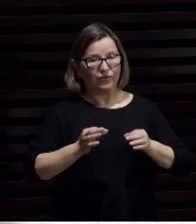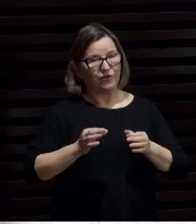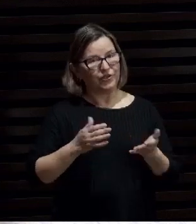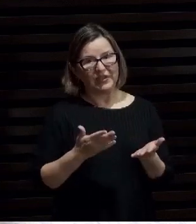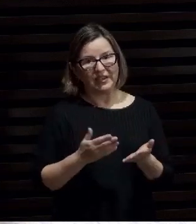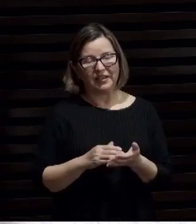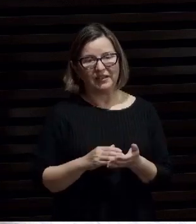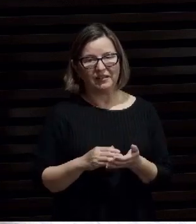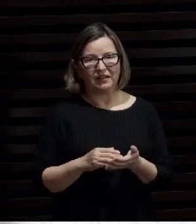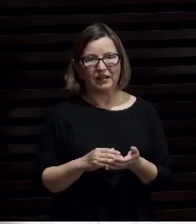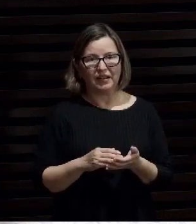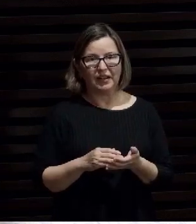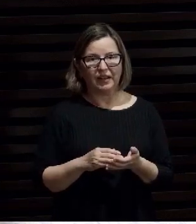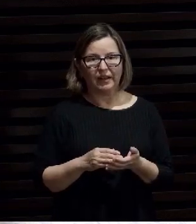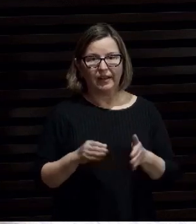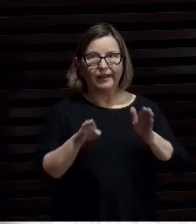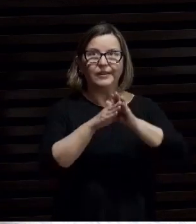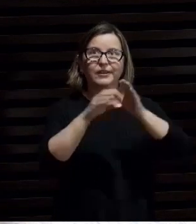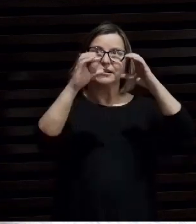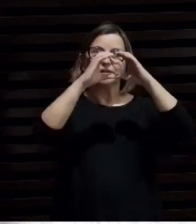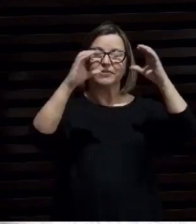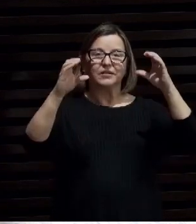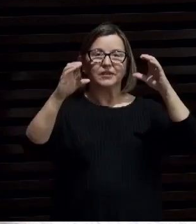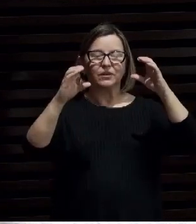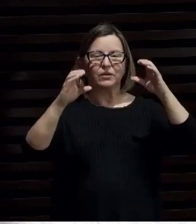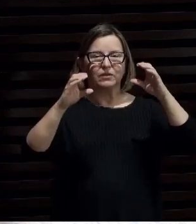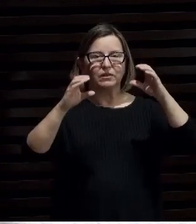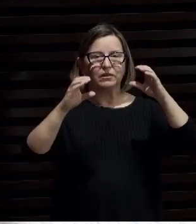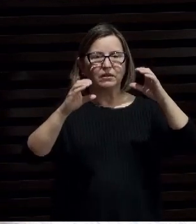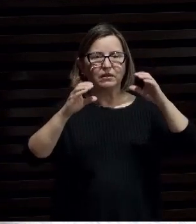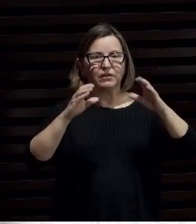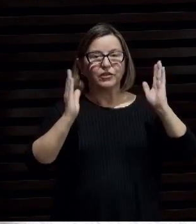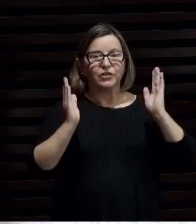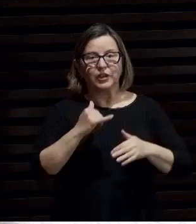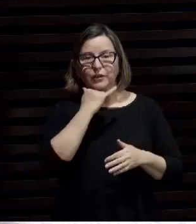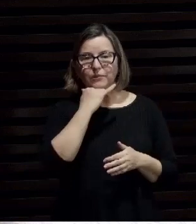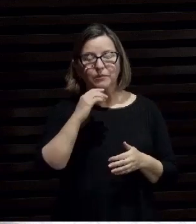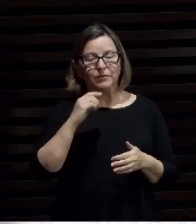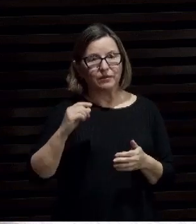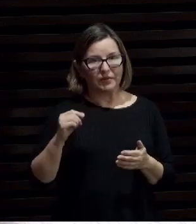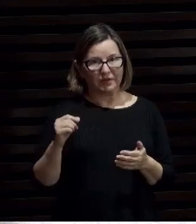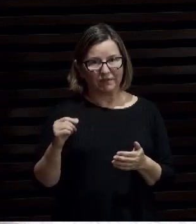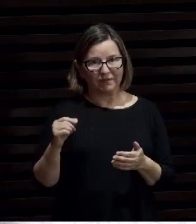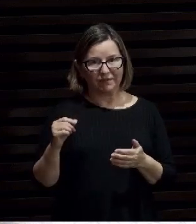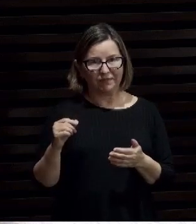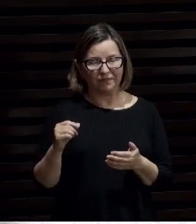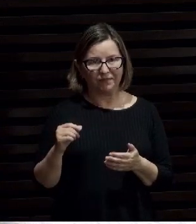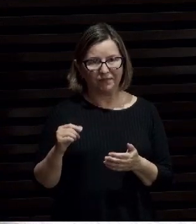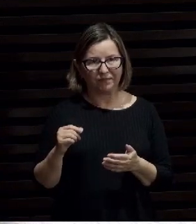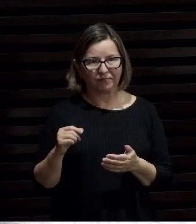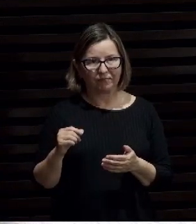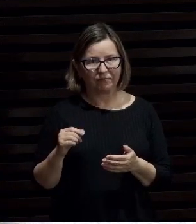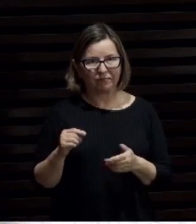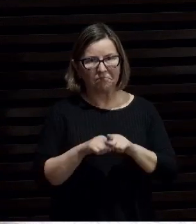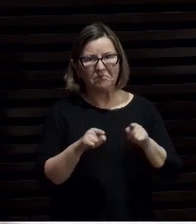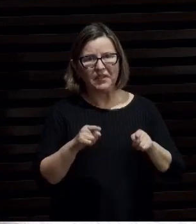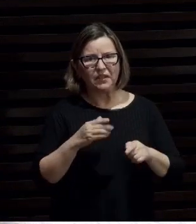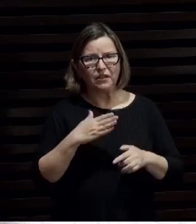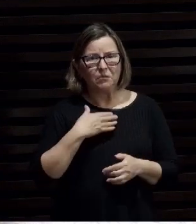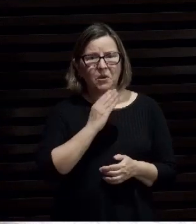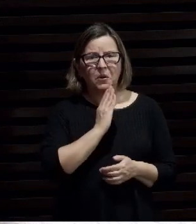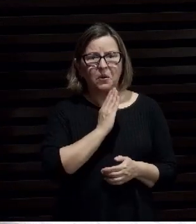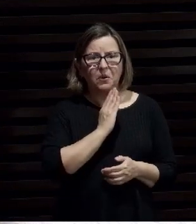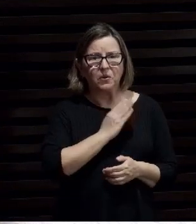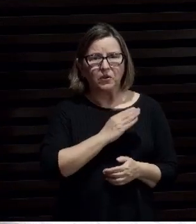justificado, posso entrar, não tem mais pecado, está tudo perdoado, mas eu entro num lugar que eu odeio. Porque o coração de pedra